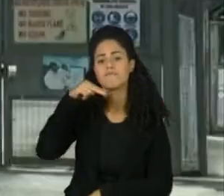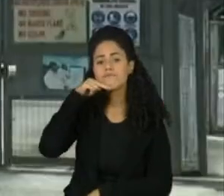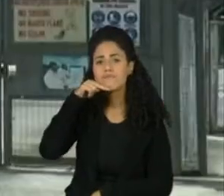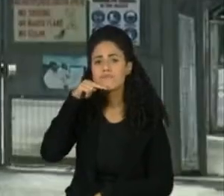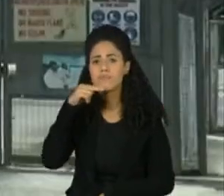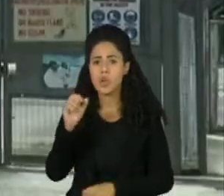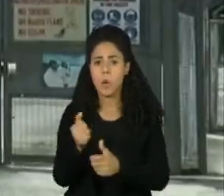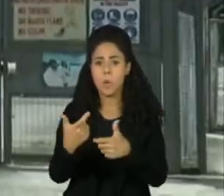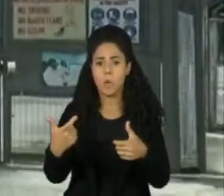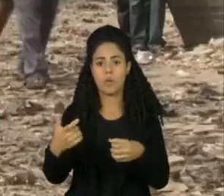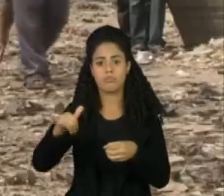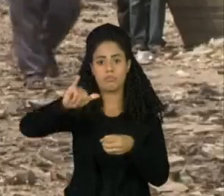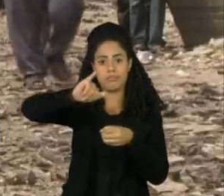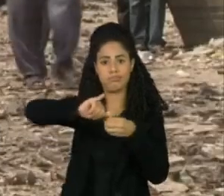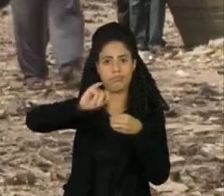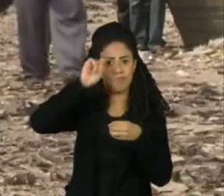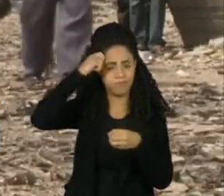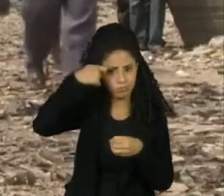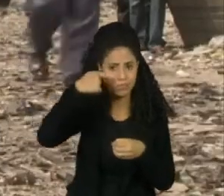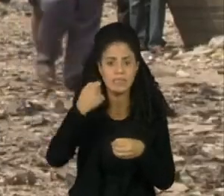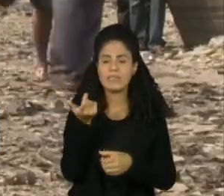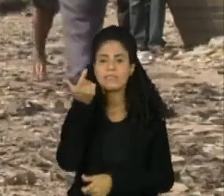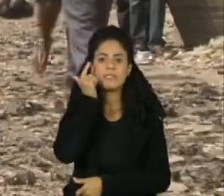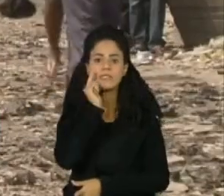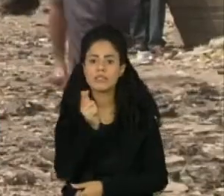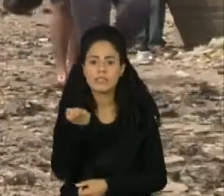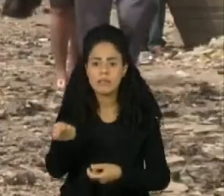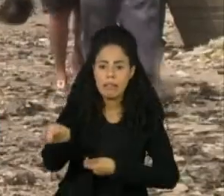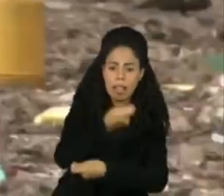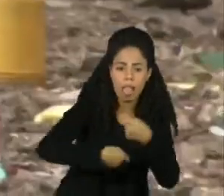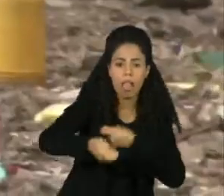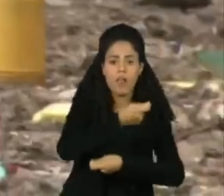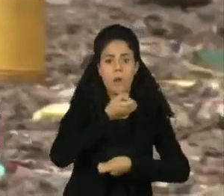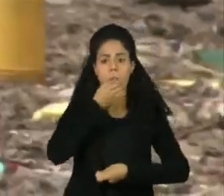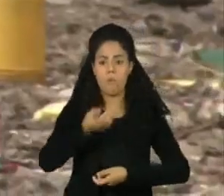produtor de petróleo do continente e não consegue reverter o lucro em benefícios sociais e econômicos.